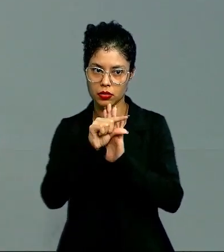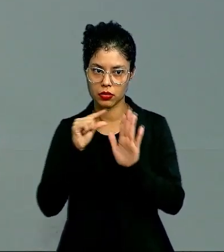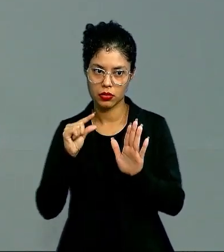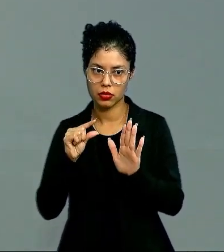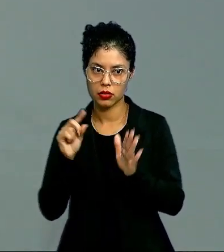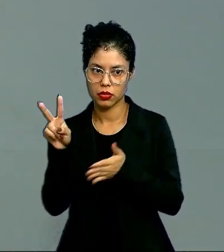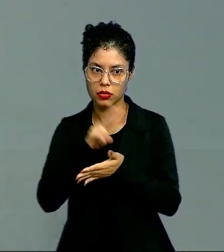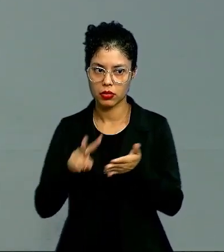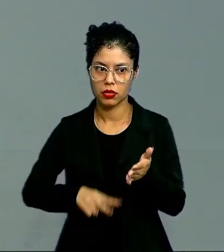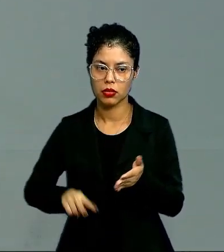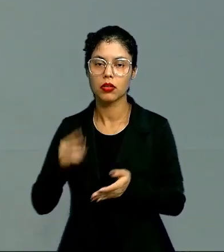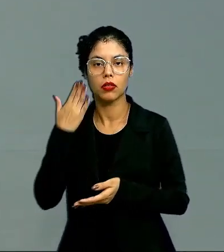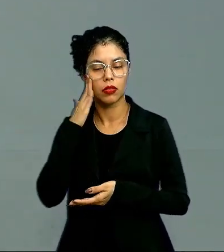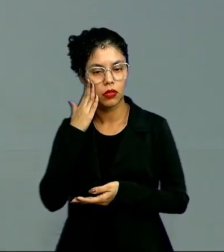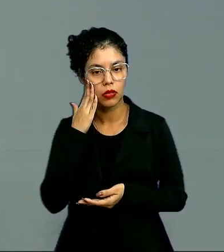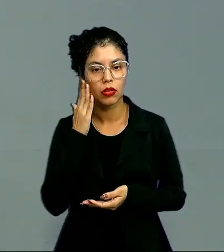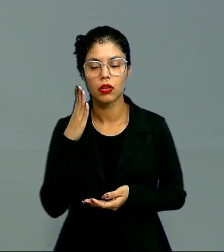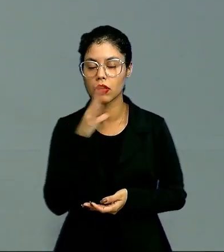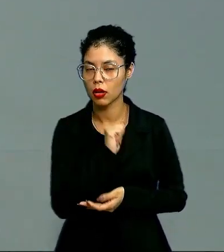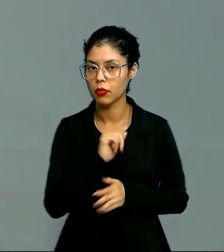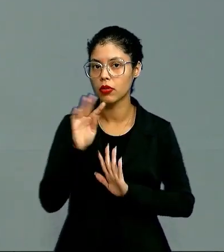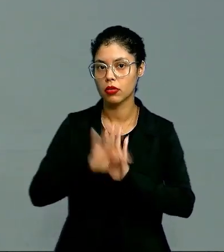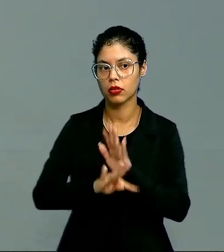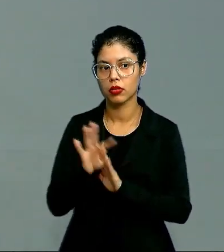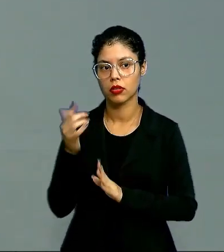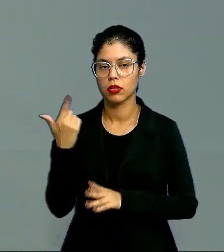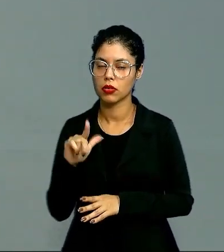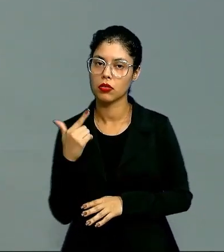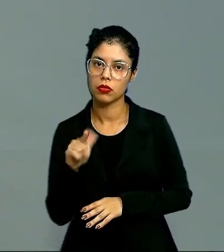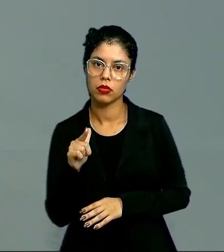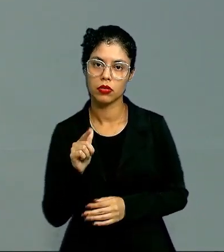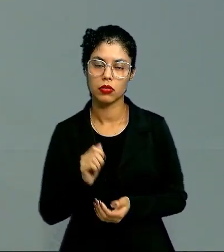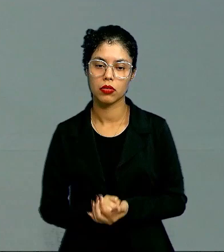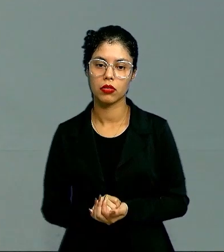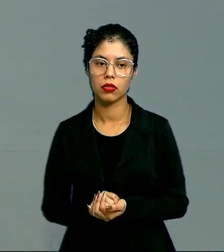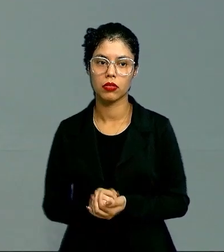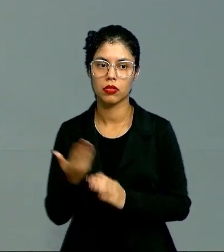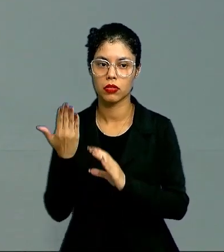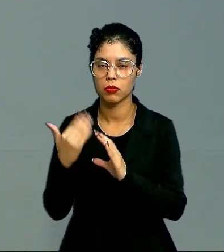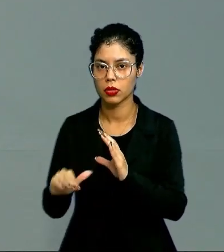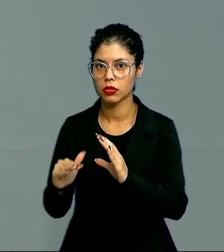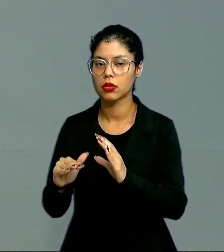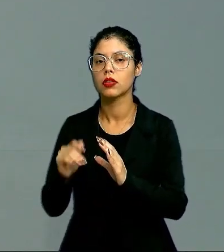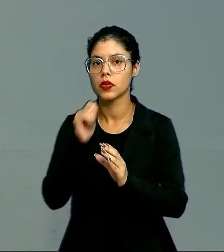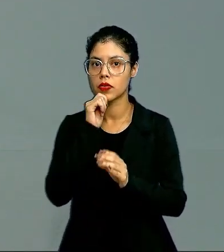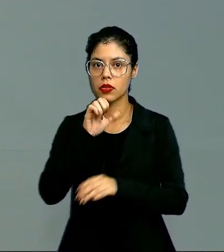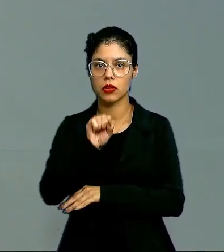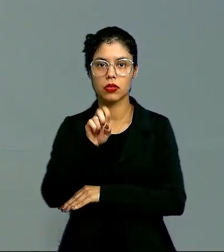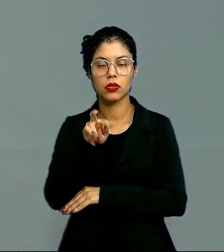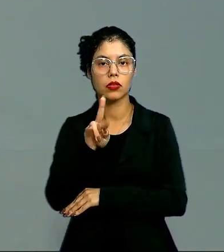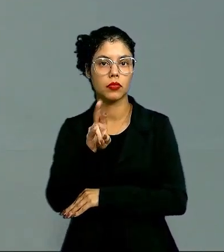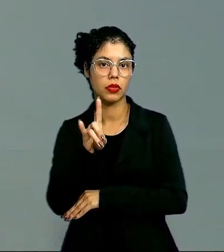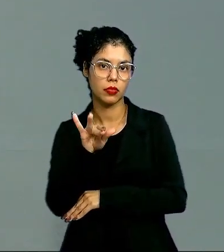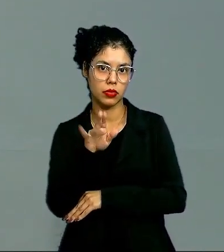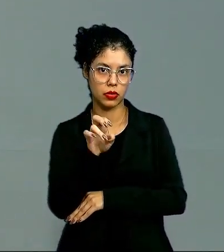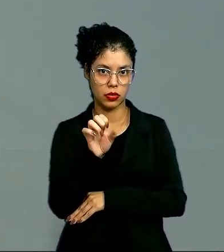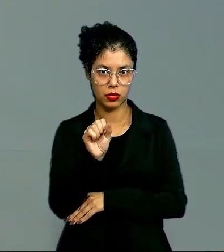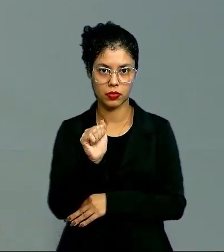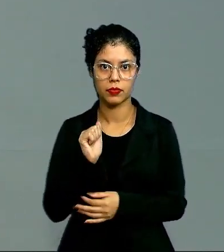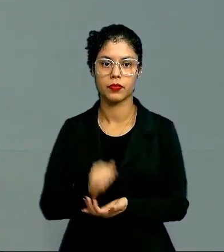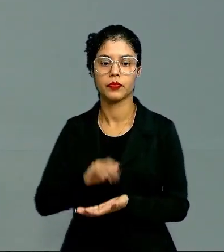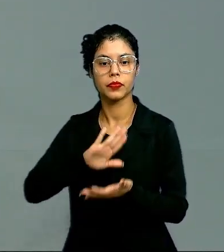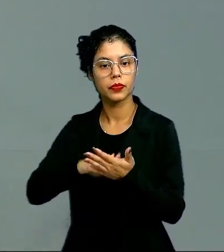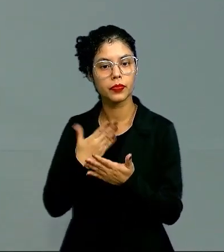leio a mensagem, automaticamente eu tenho uma interpretação ali. Não existe mensagens subliminares, não preciso de